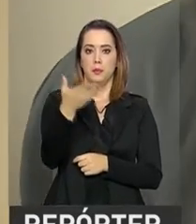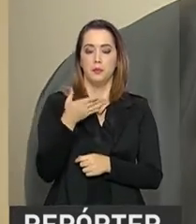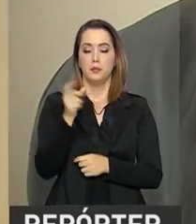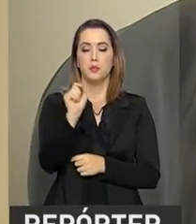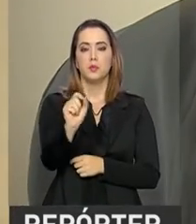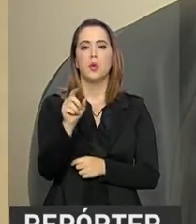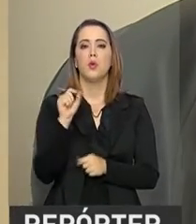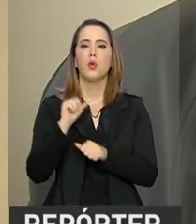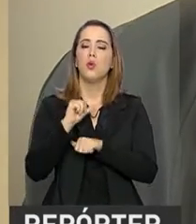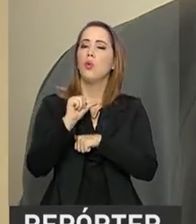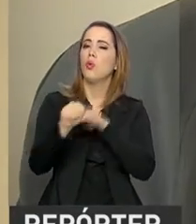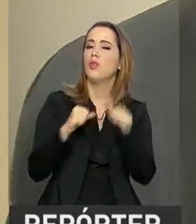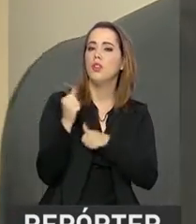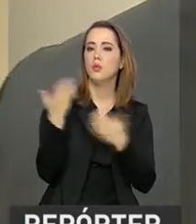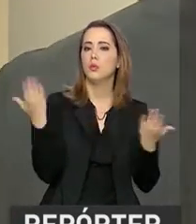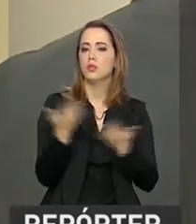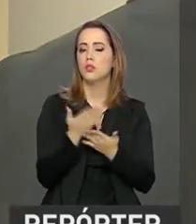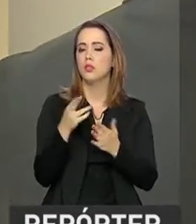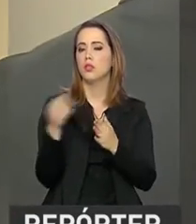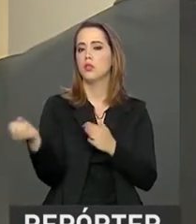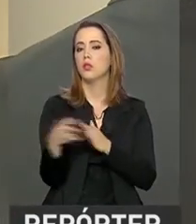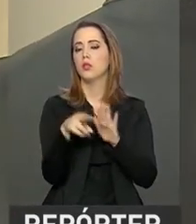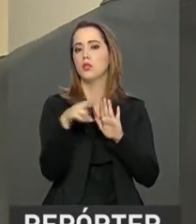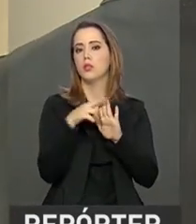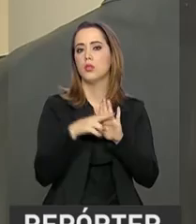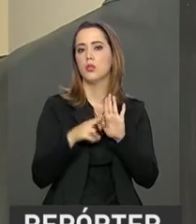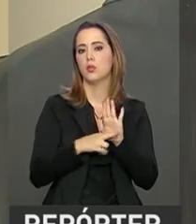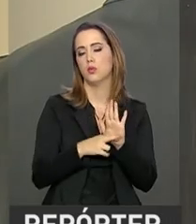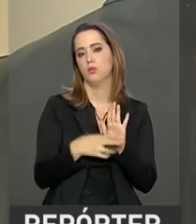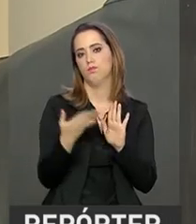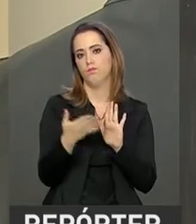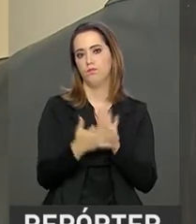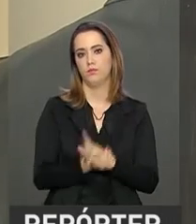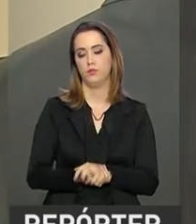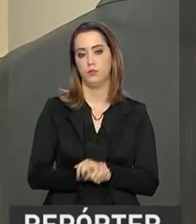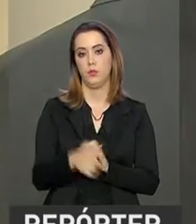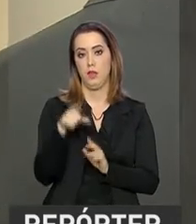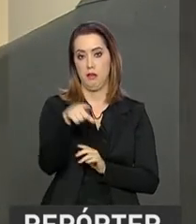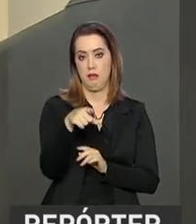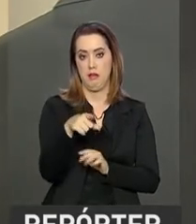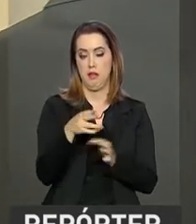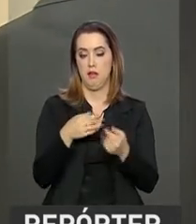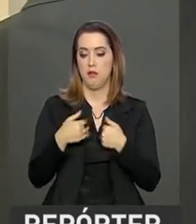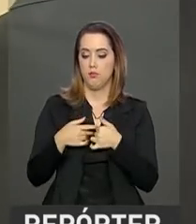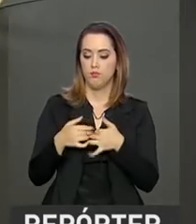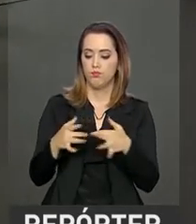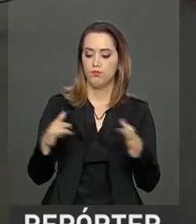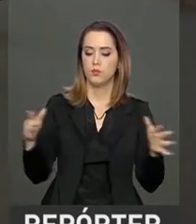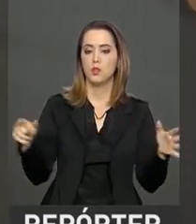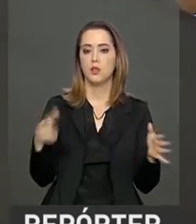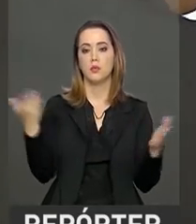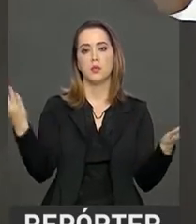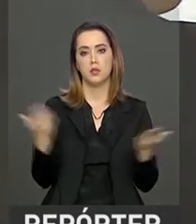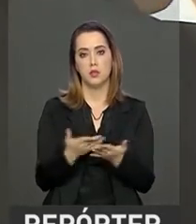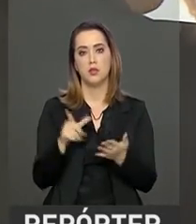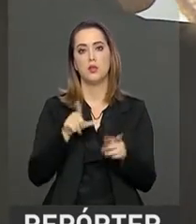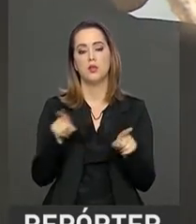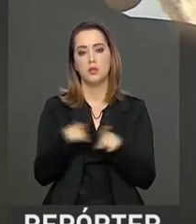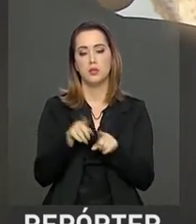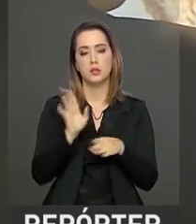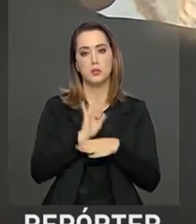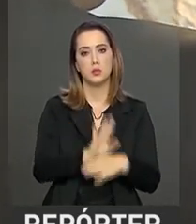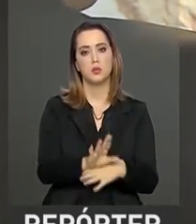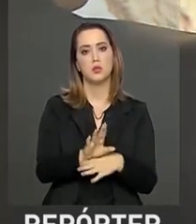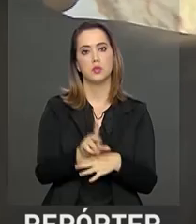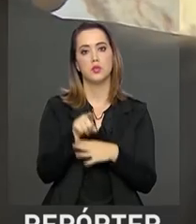o que muda com essa nova resolução bom muda porque ela amplia né Ela atinge agora também